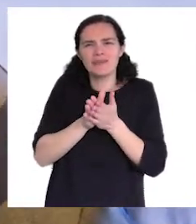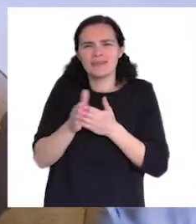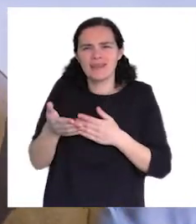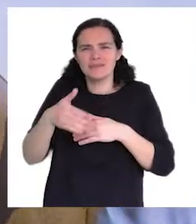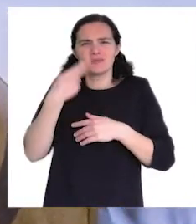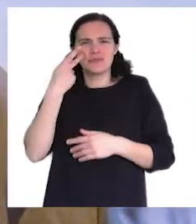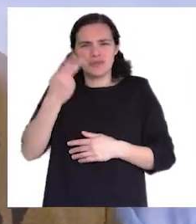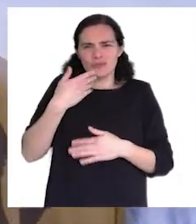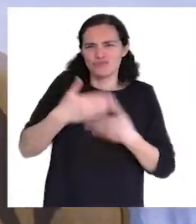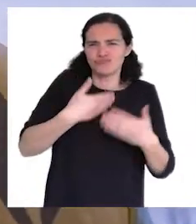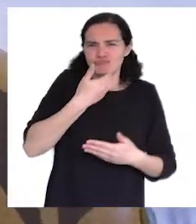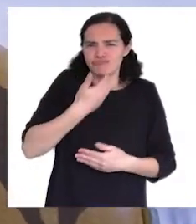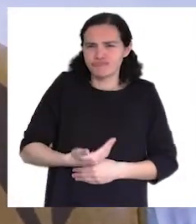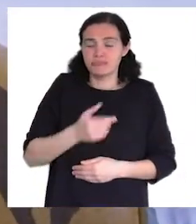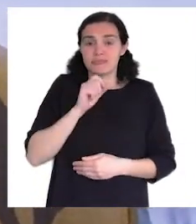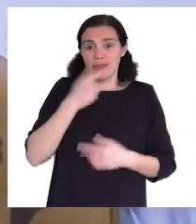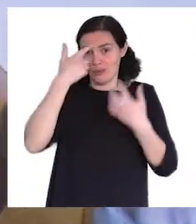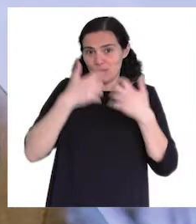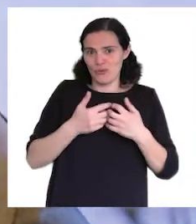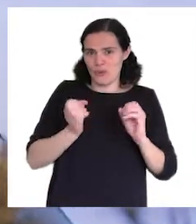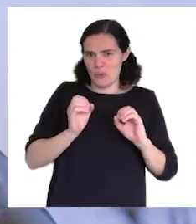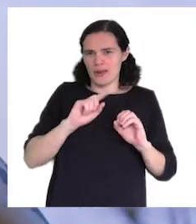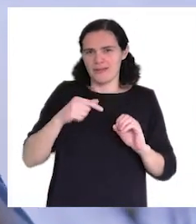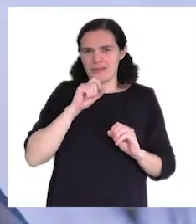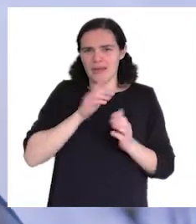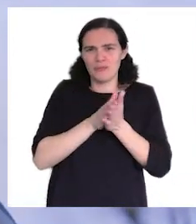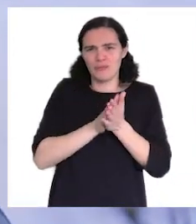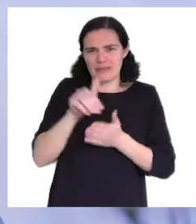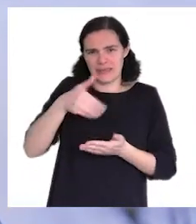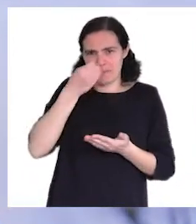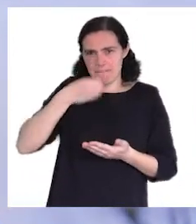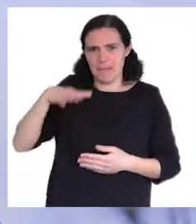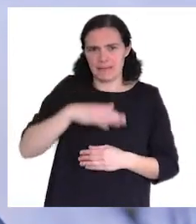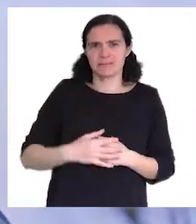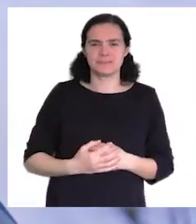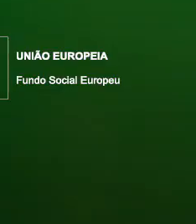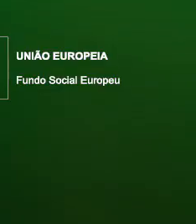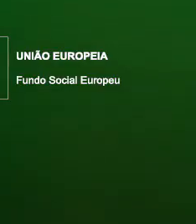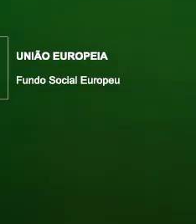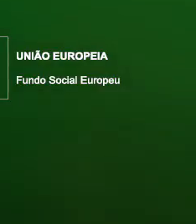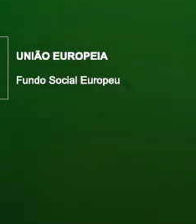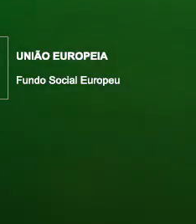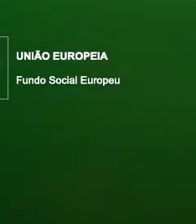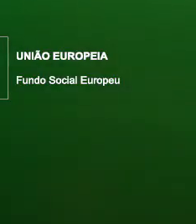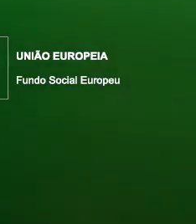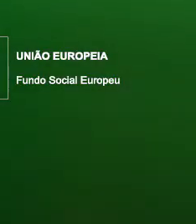poderem executar, experienciar e vivenciar, que é sem dúvida aquilo que melhor nós podemos usufruir neste parque.